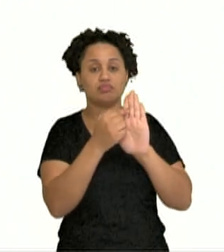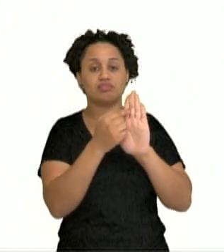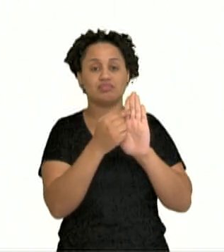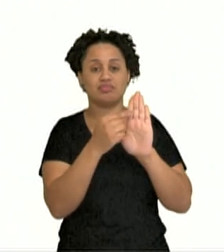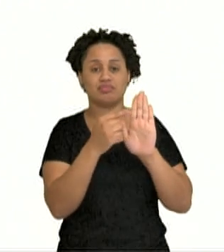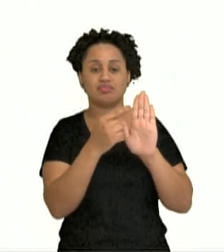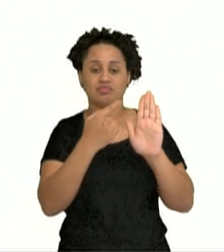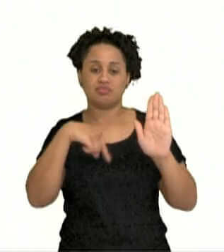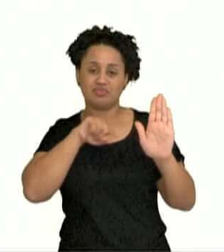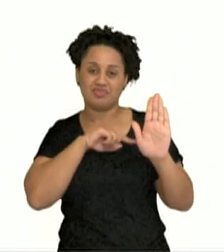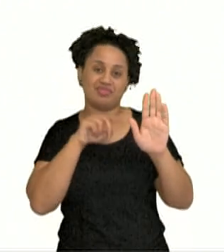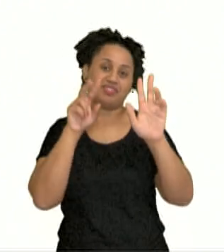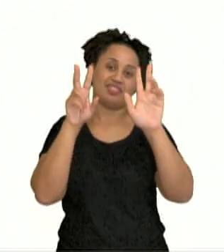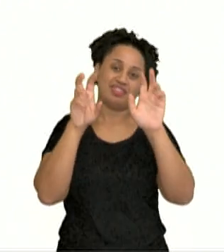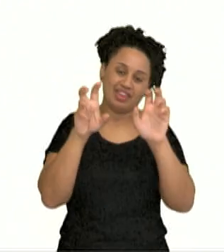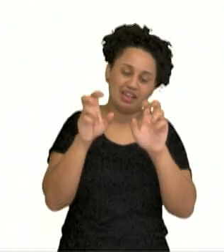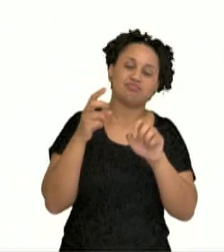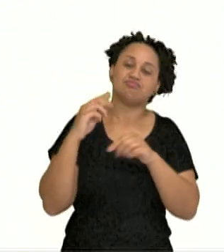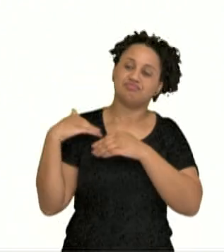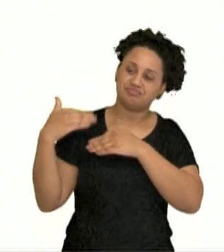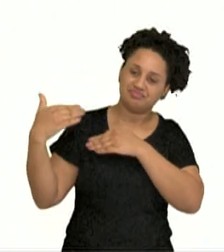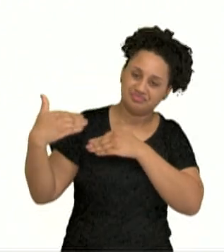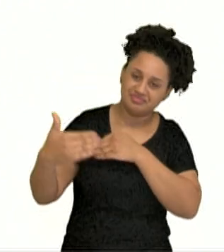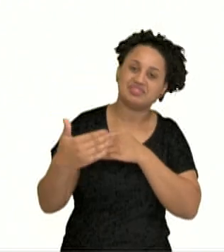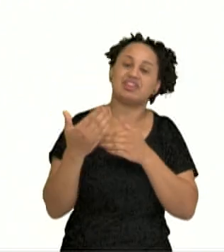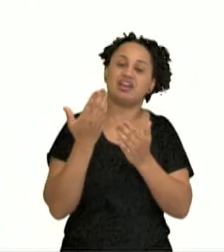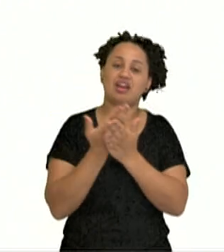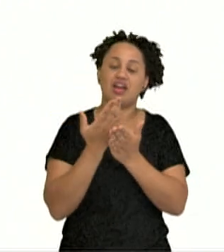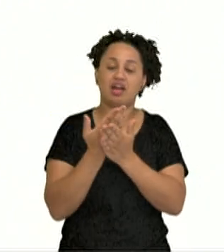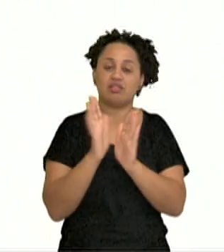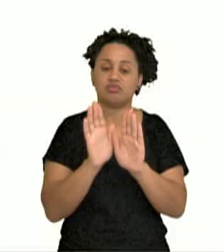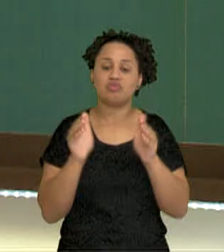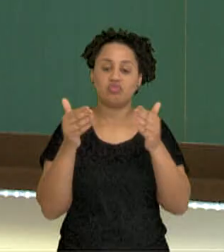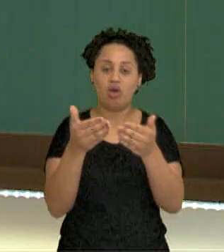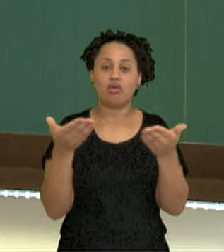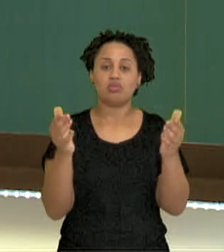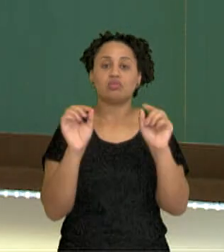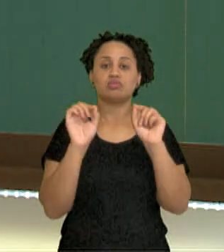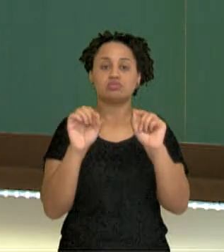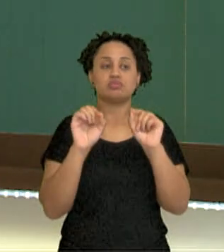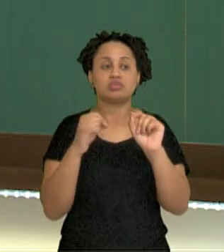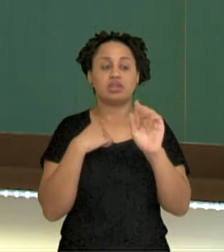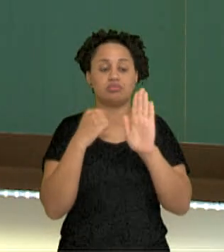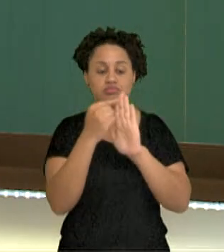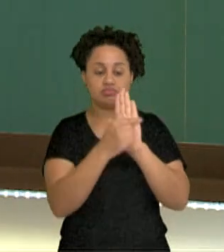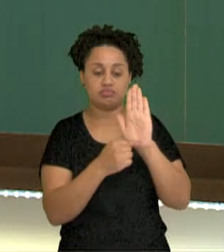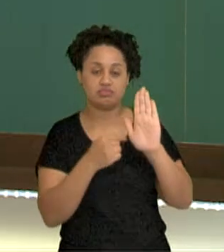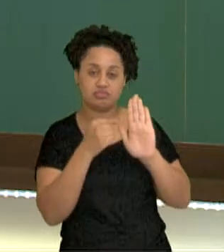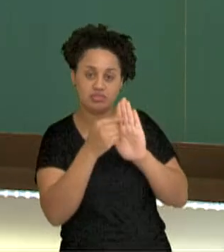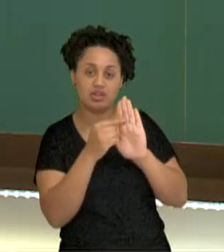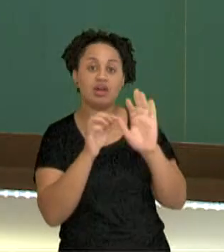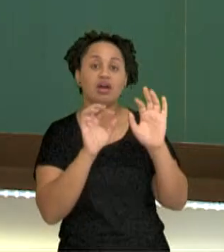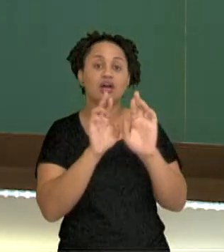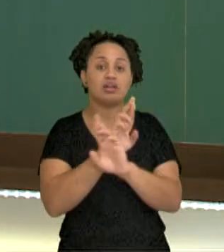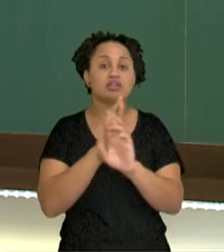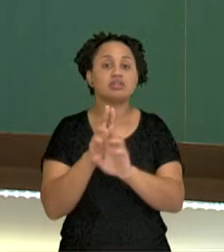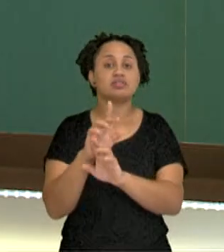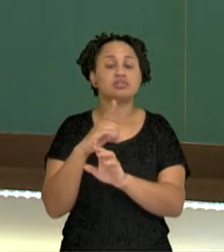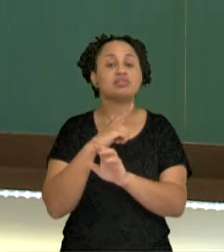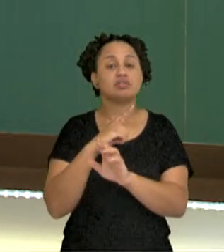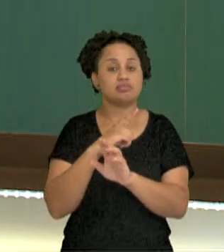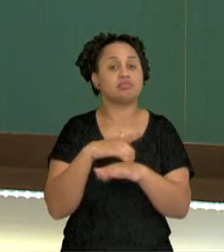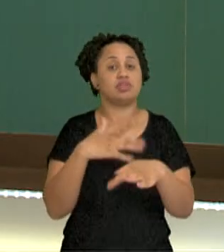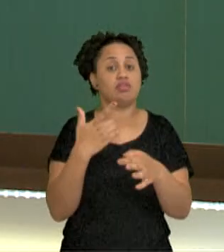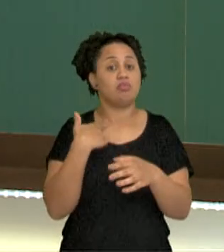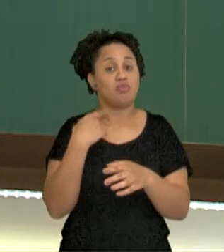nosso assunto, que está sendo em alta aqui nessa aula, são as relações trigonométricas. Então, vamos verificar como que a gente encontra